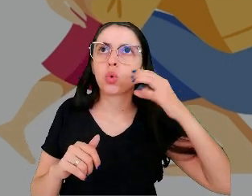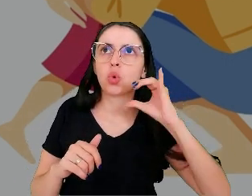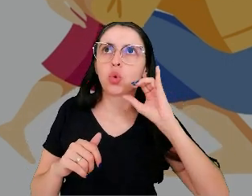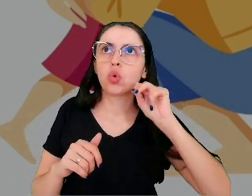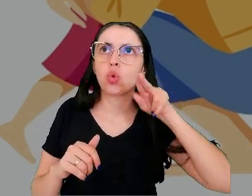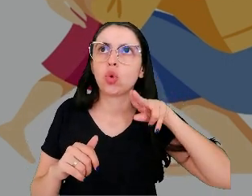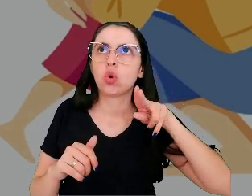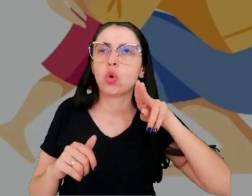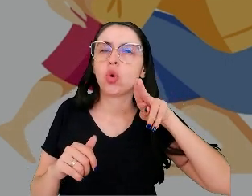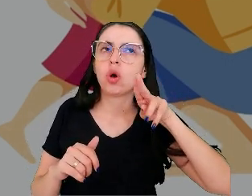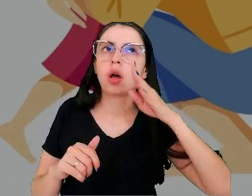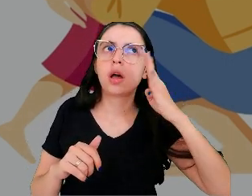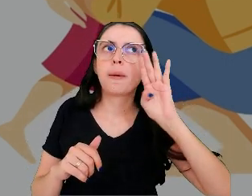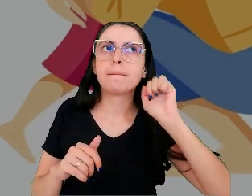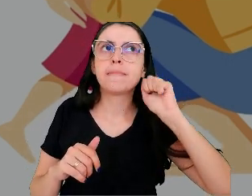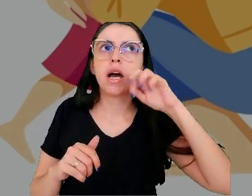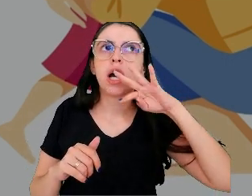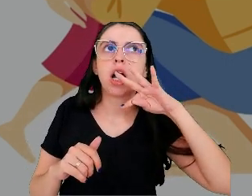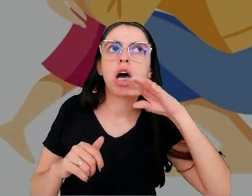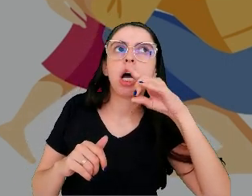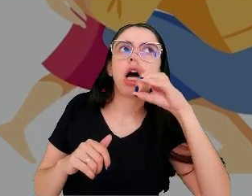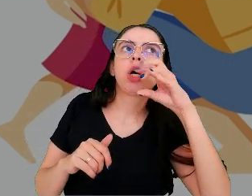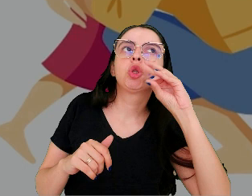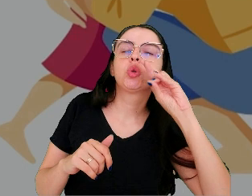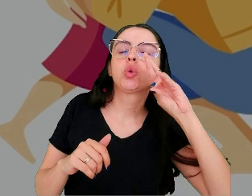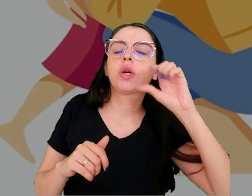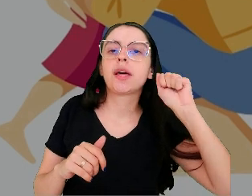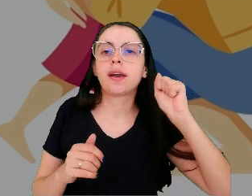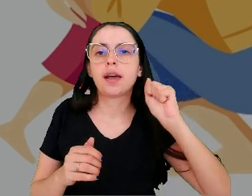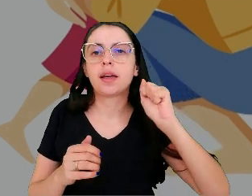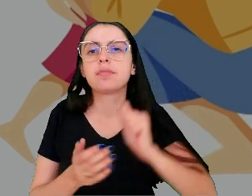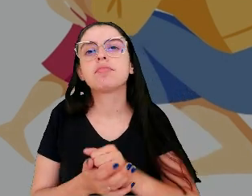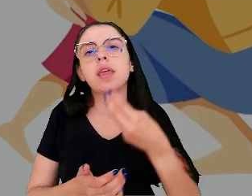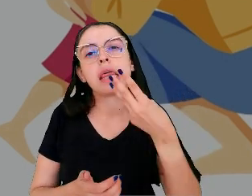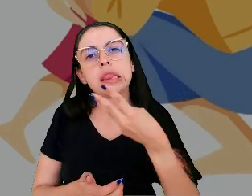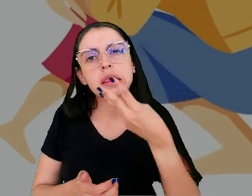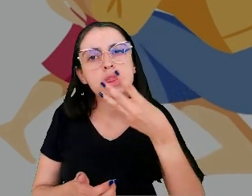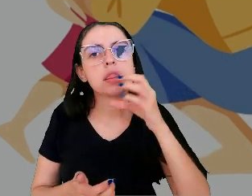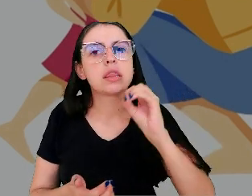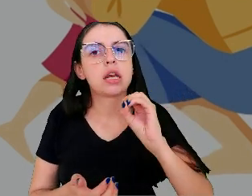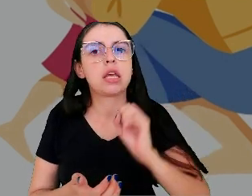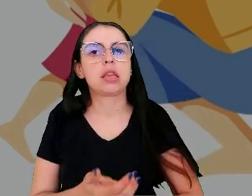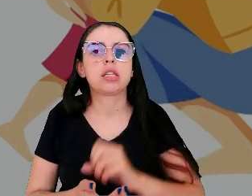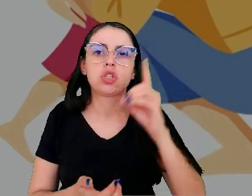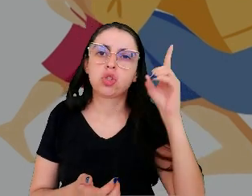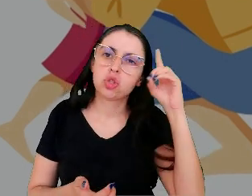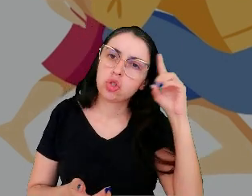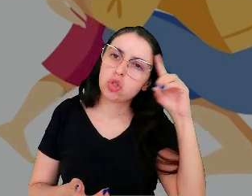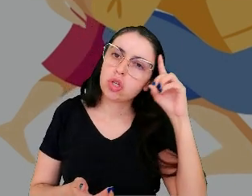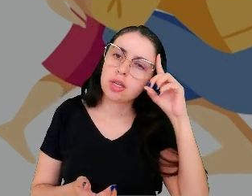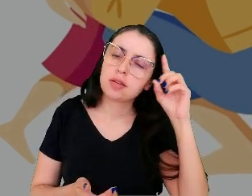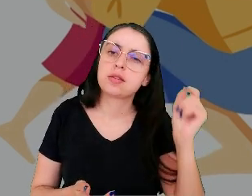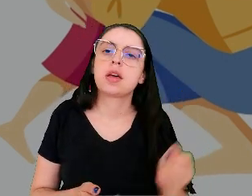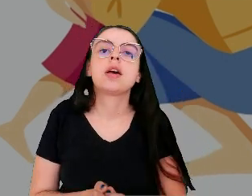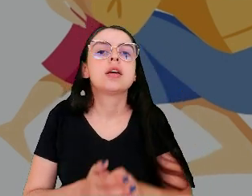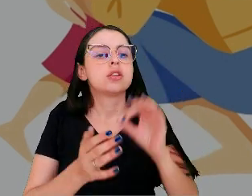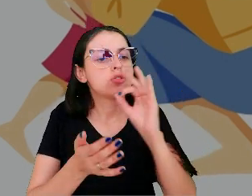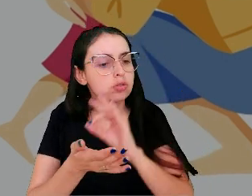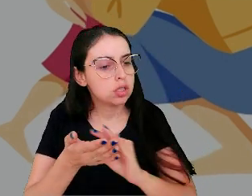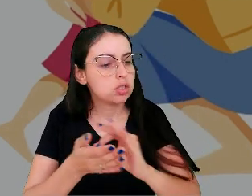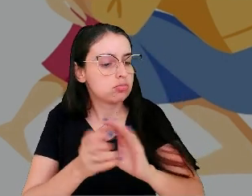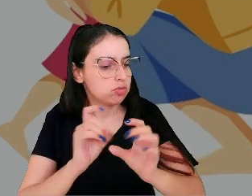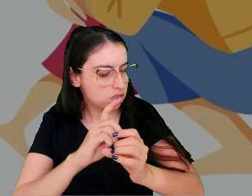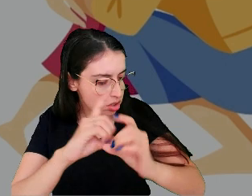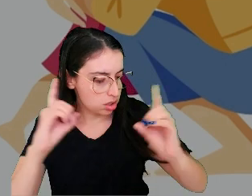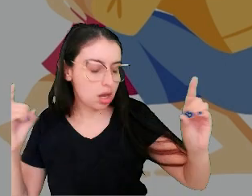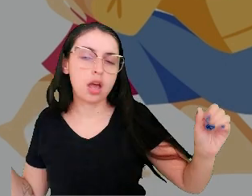incubadora, José? 30 dias. 30 dias. E você foi documentando, né? Foi, então ele ficou 30 dias distante da mãe,